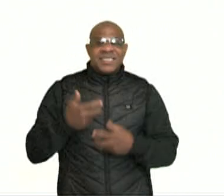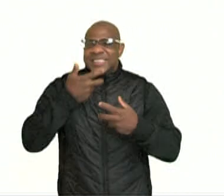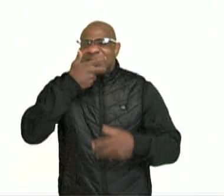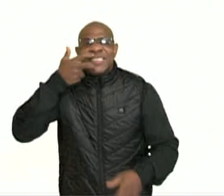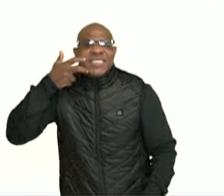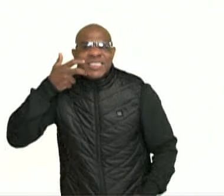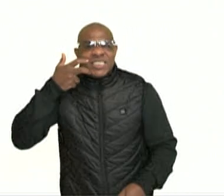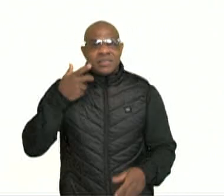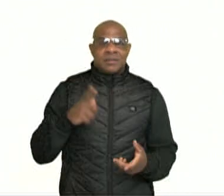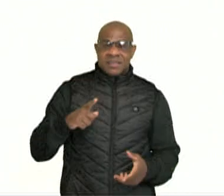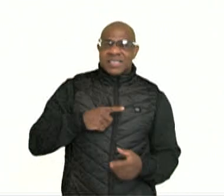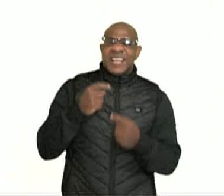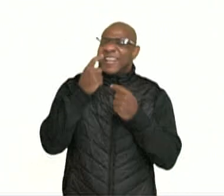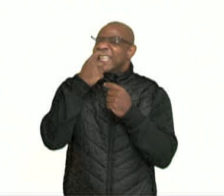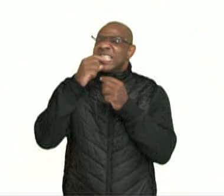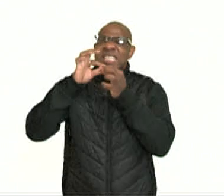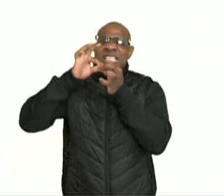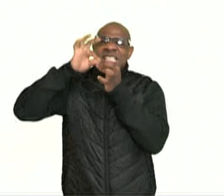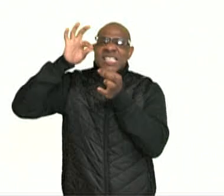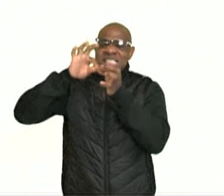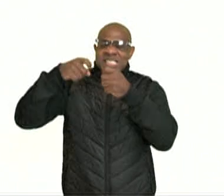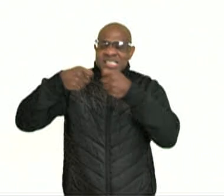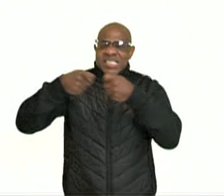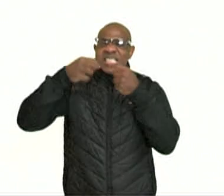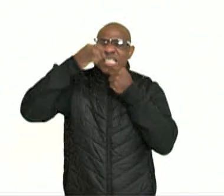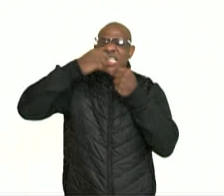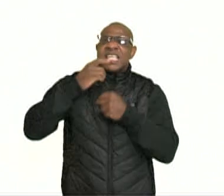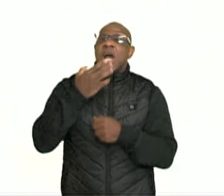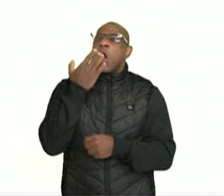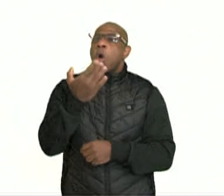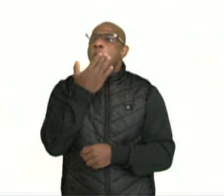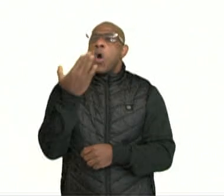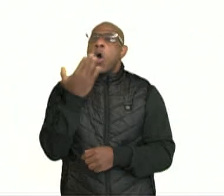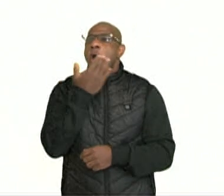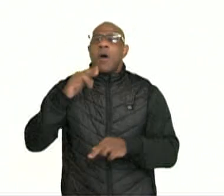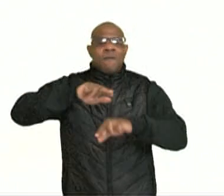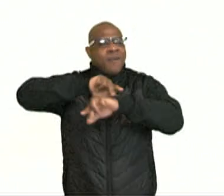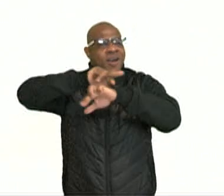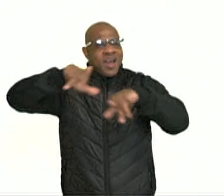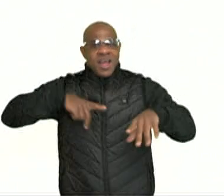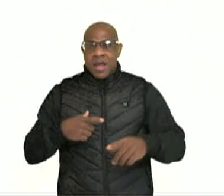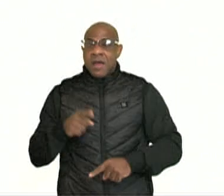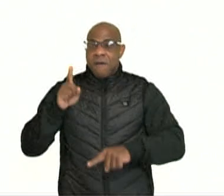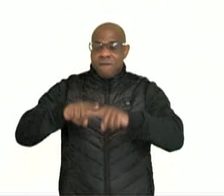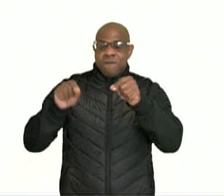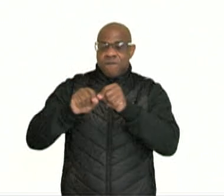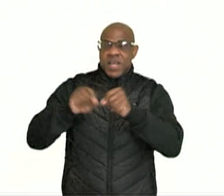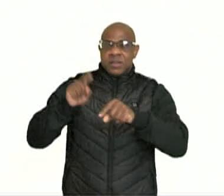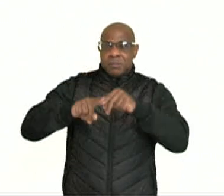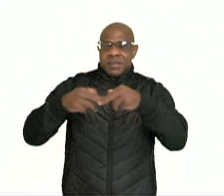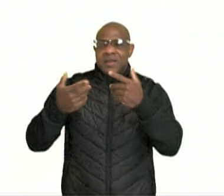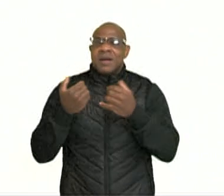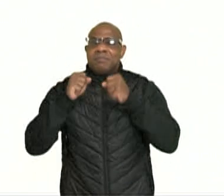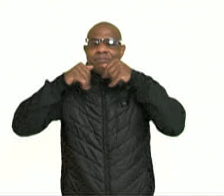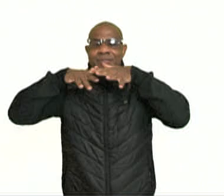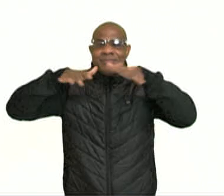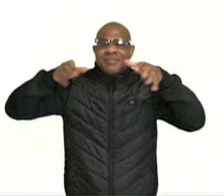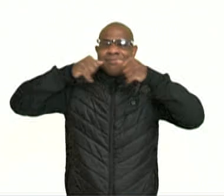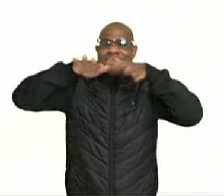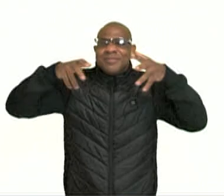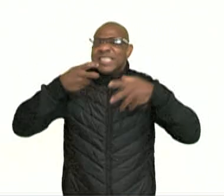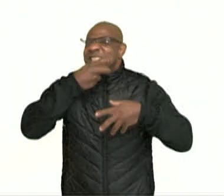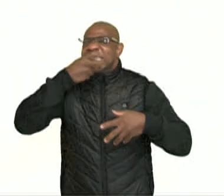os dentes têm borrachas coloridas e em forma de bichos. São feitos com material que brilha no escuro e glitter. Com